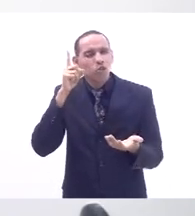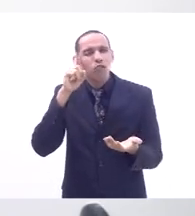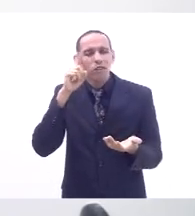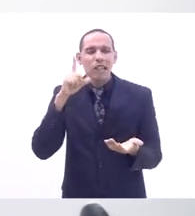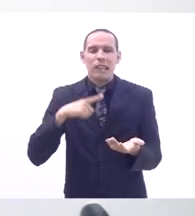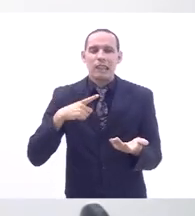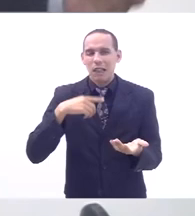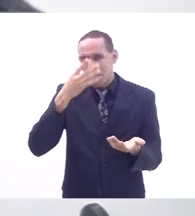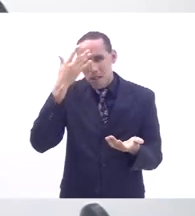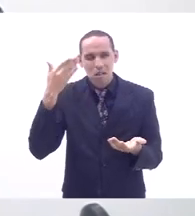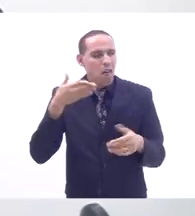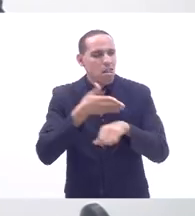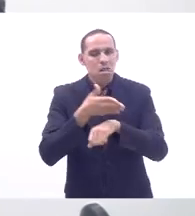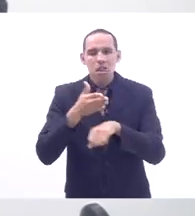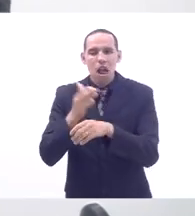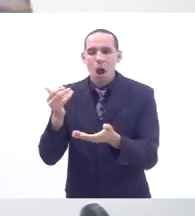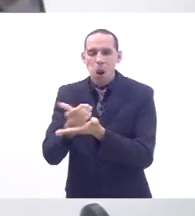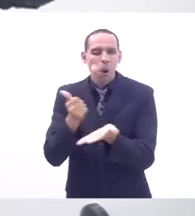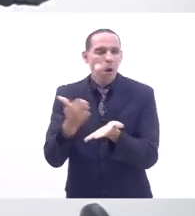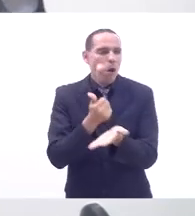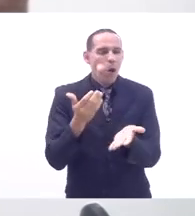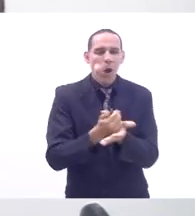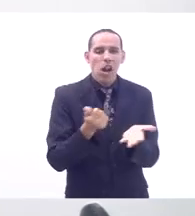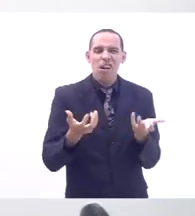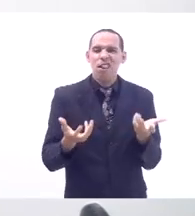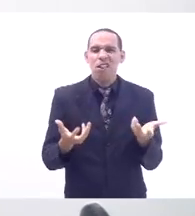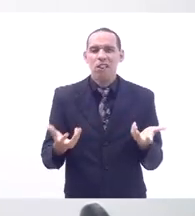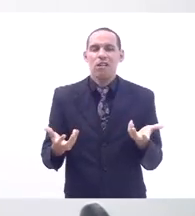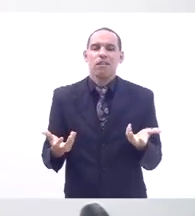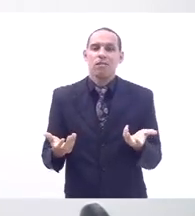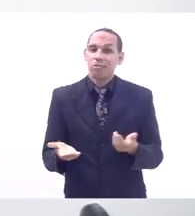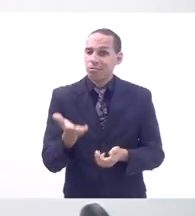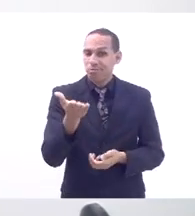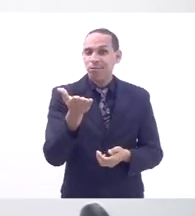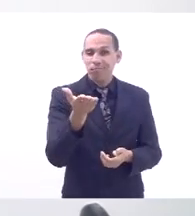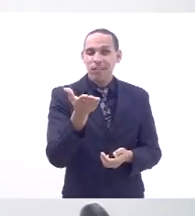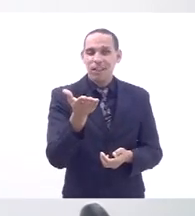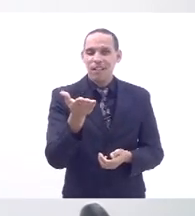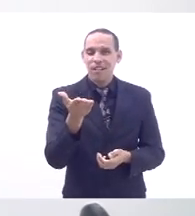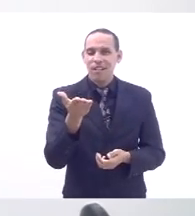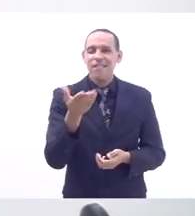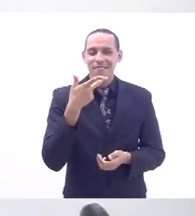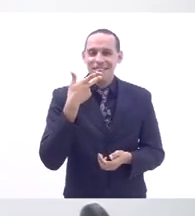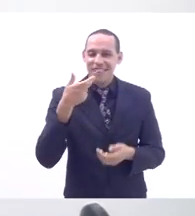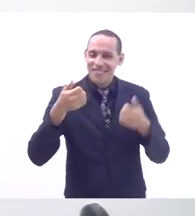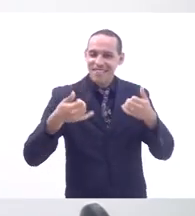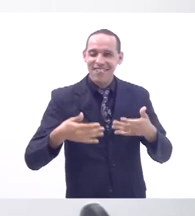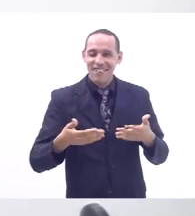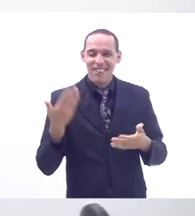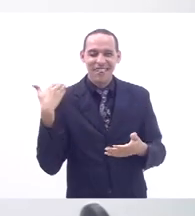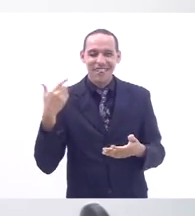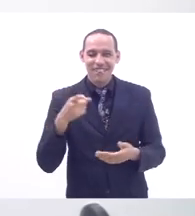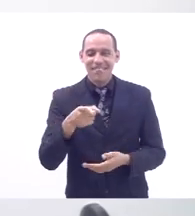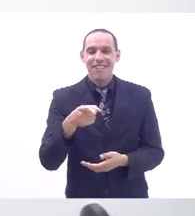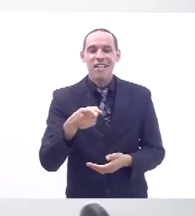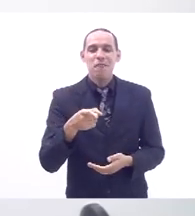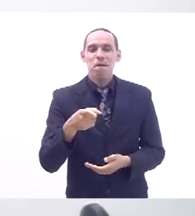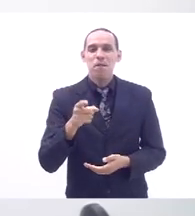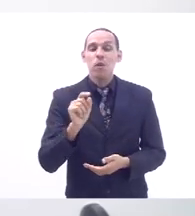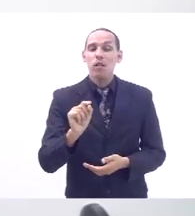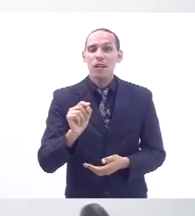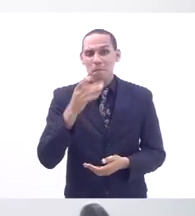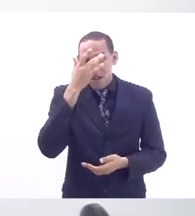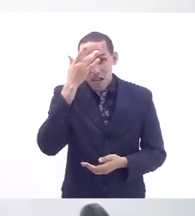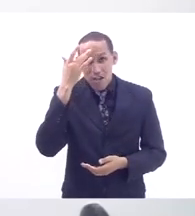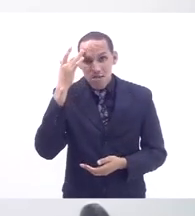se apossar das coisas dos outros, querer tomar. Foi o que o senhor falou aqui mais cedo, que às vezes a pessoa já